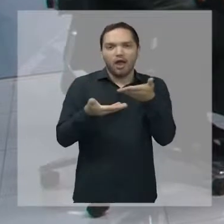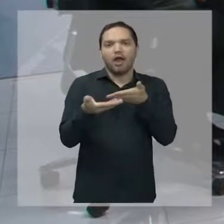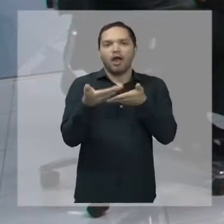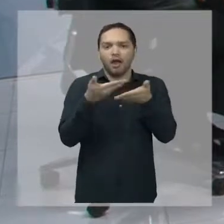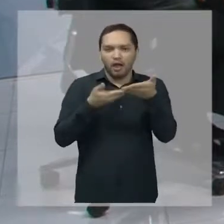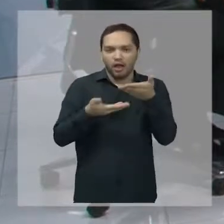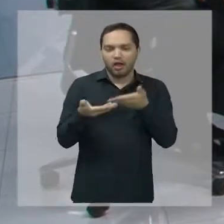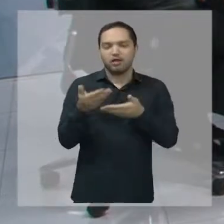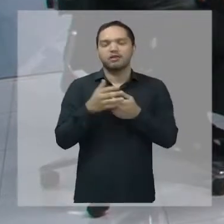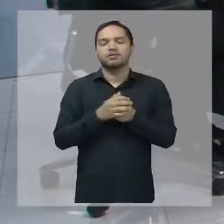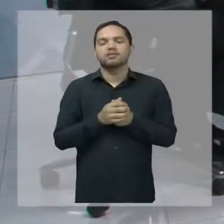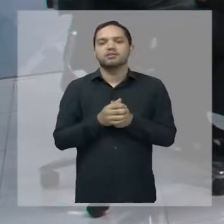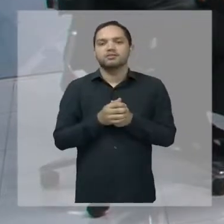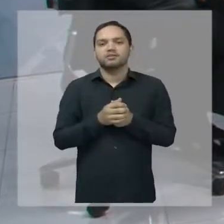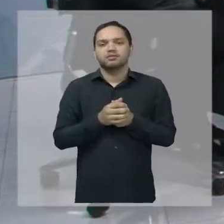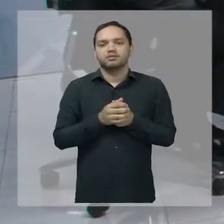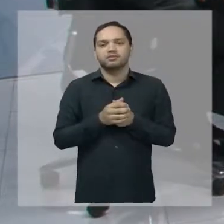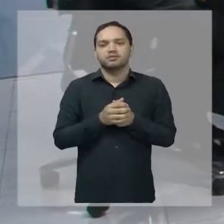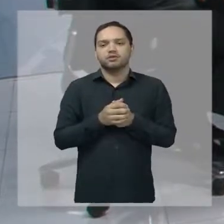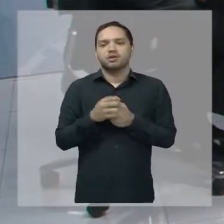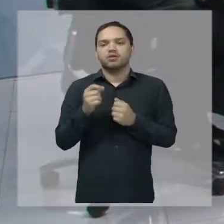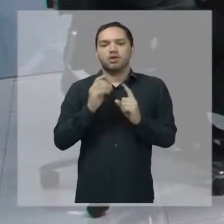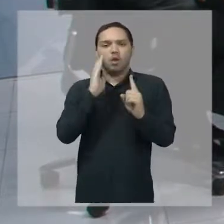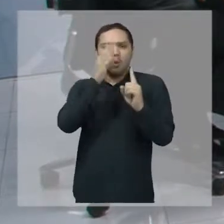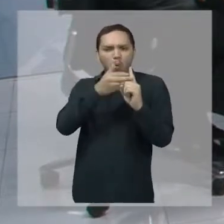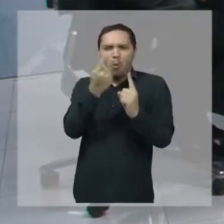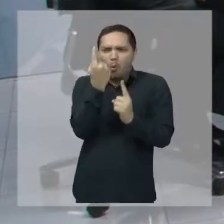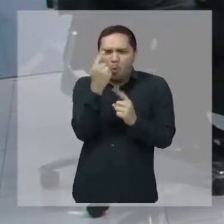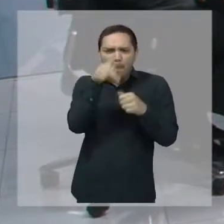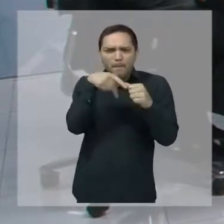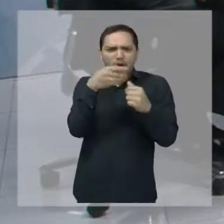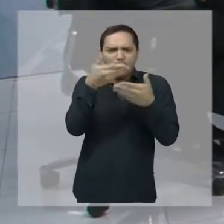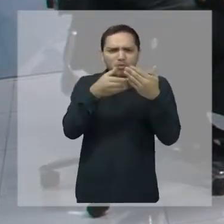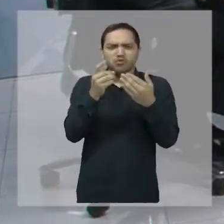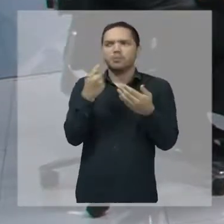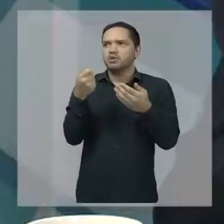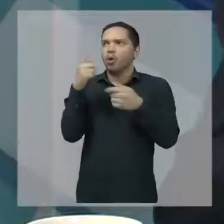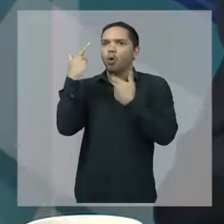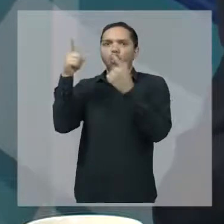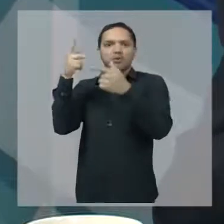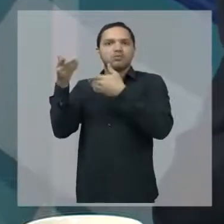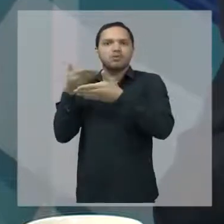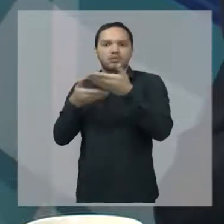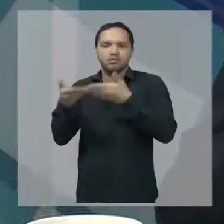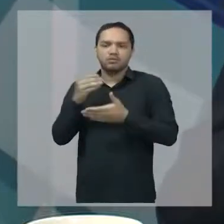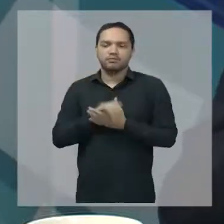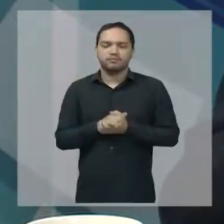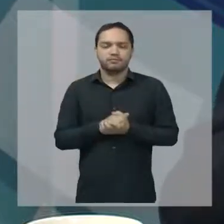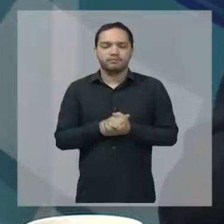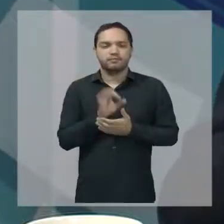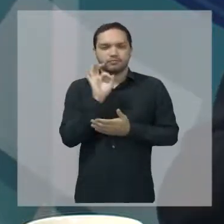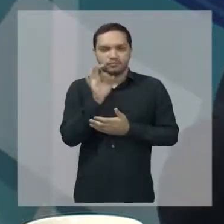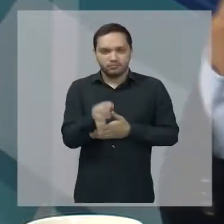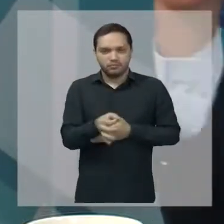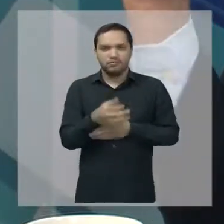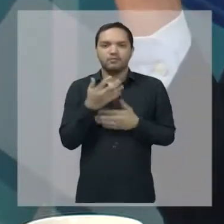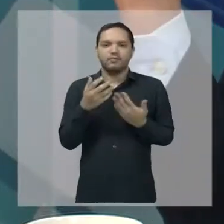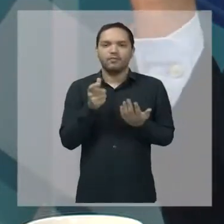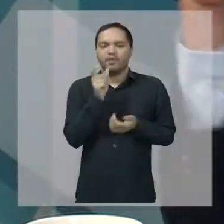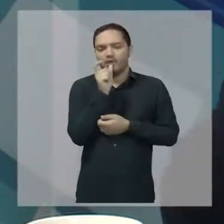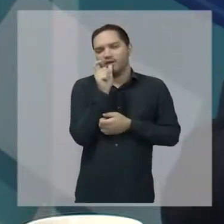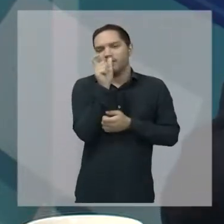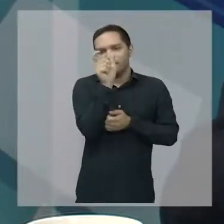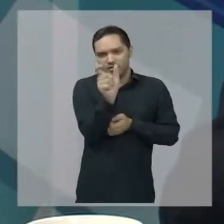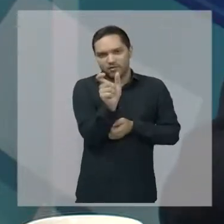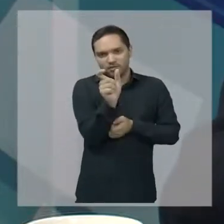relações que tem que permear todo o mundo e não apenas... Eu poderia situar numa